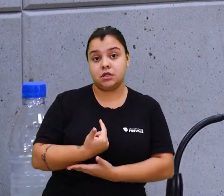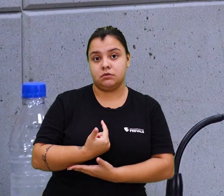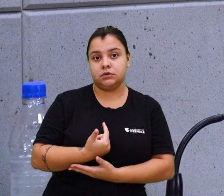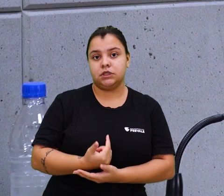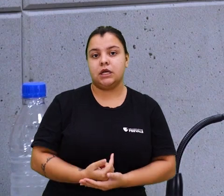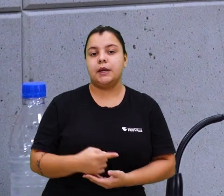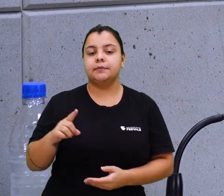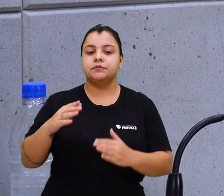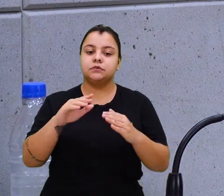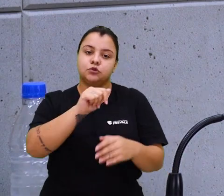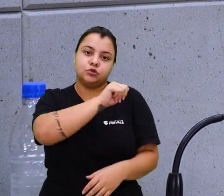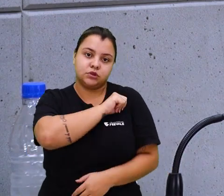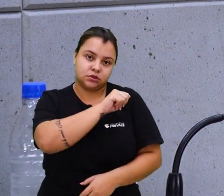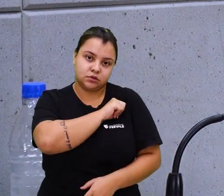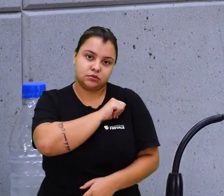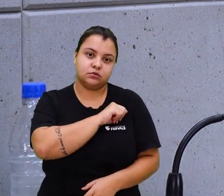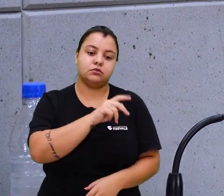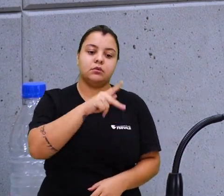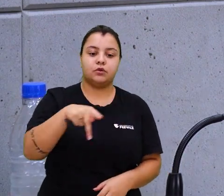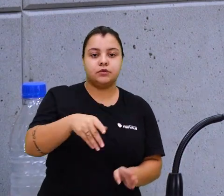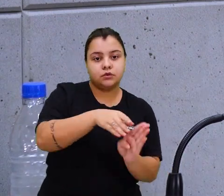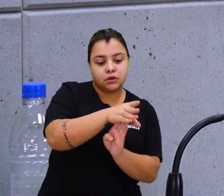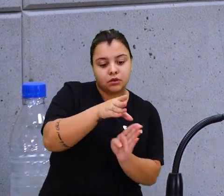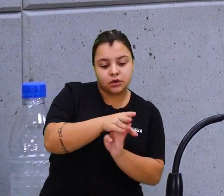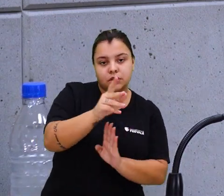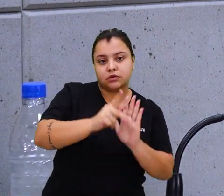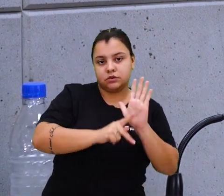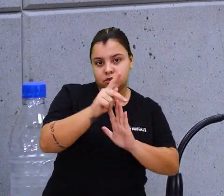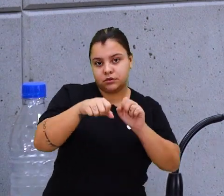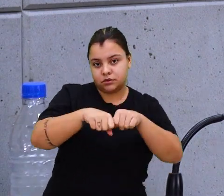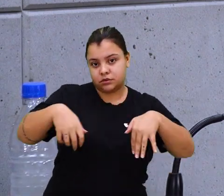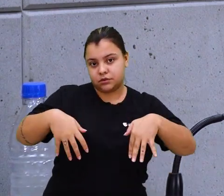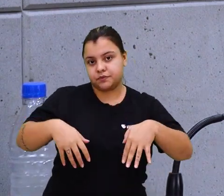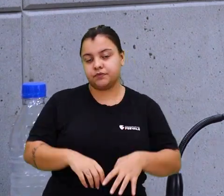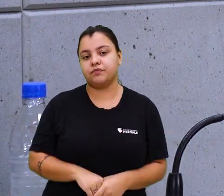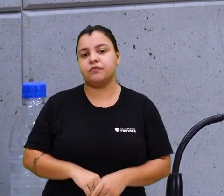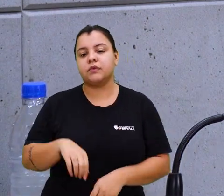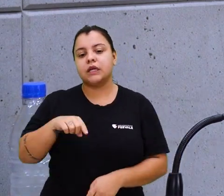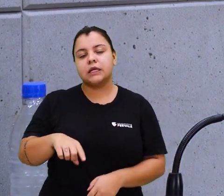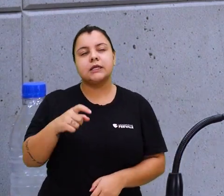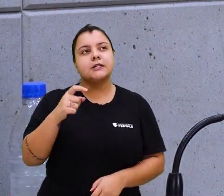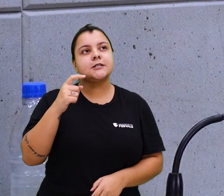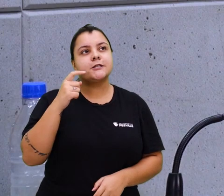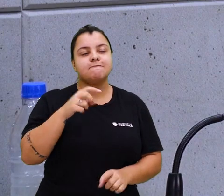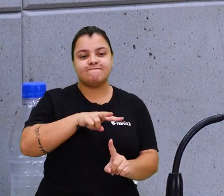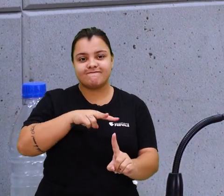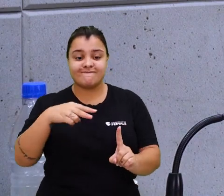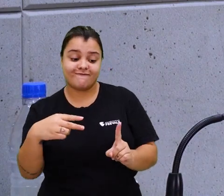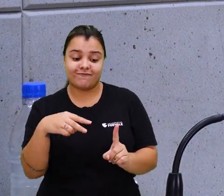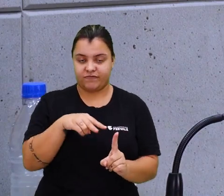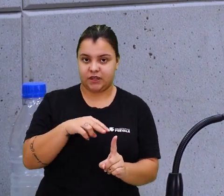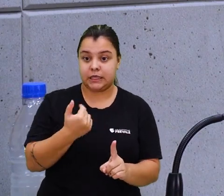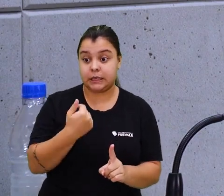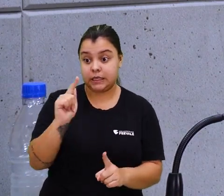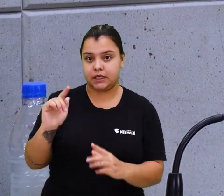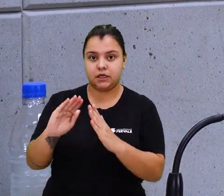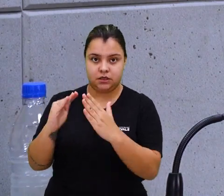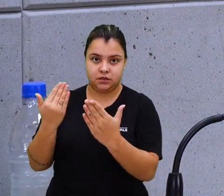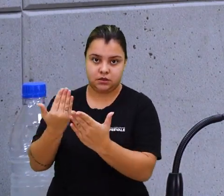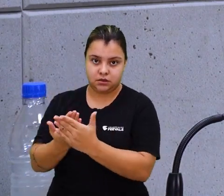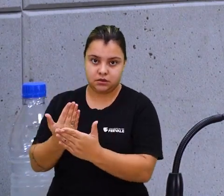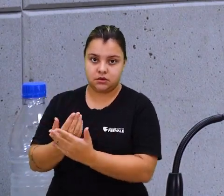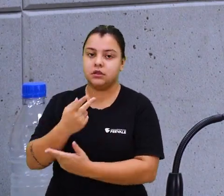do coletivo né de ser professora orientadora desse projeto de extensão que ele Visa ir até as escolas